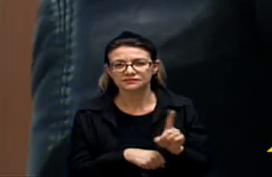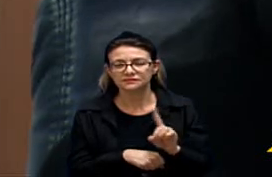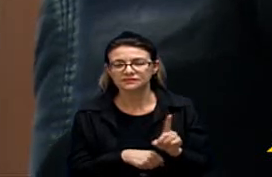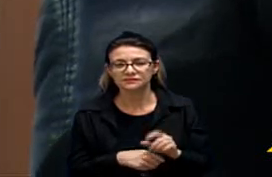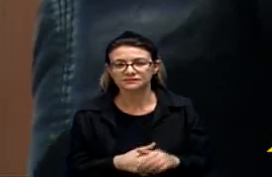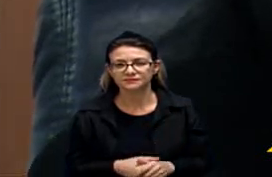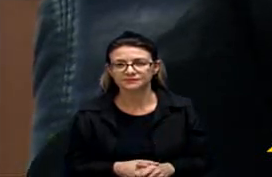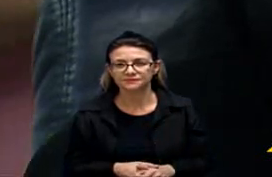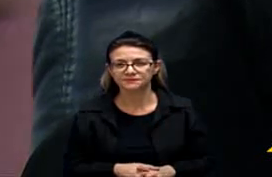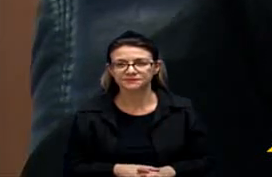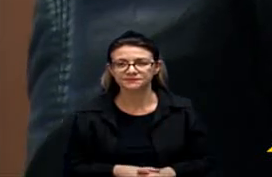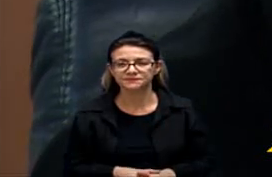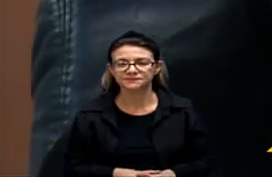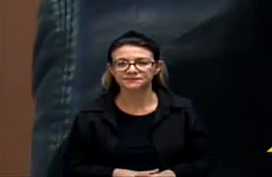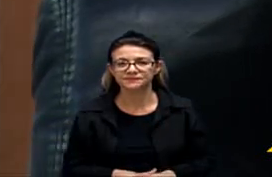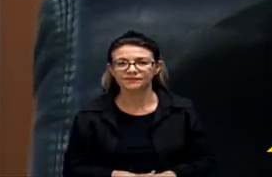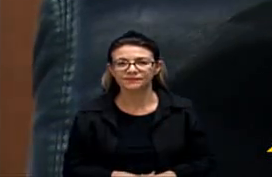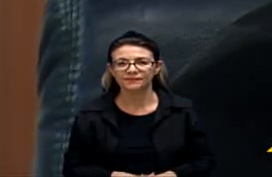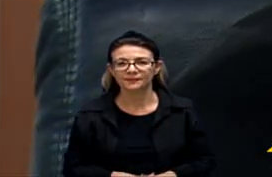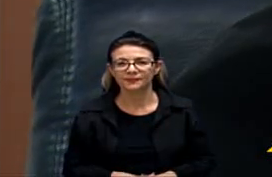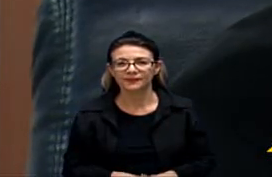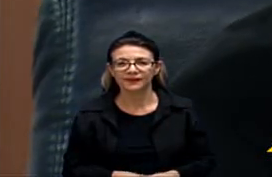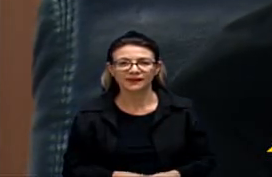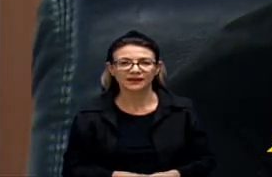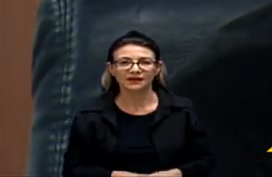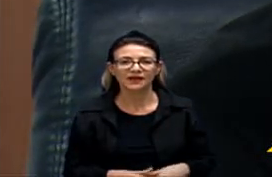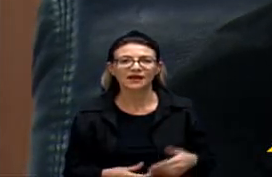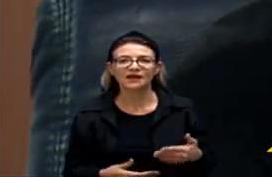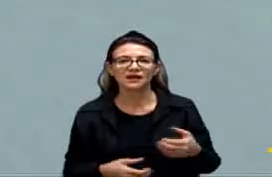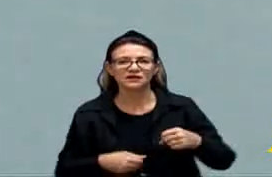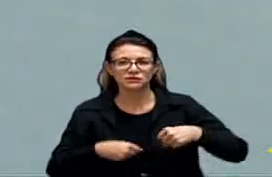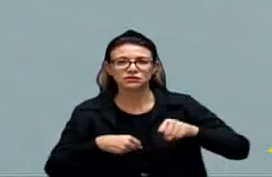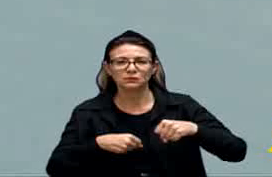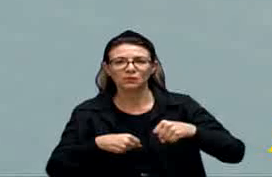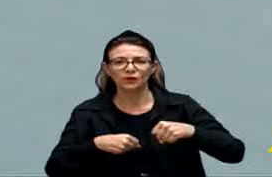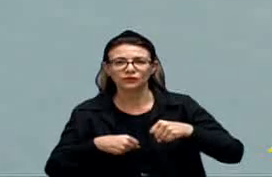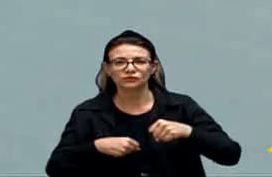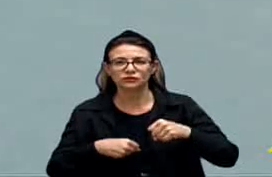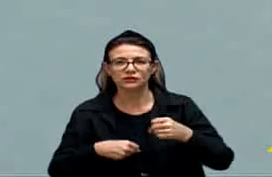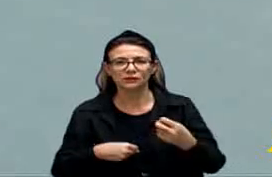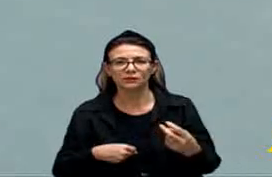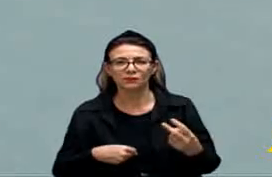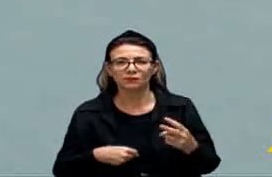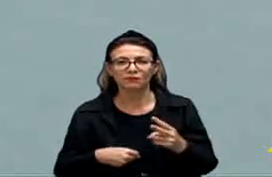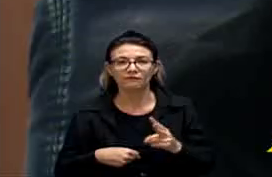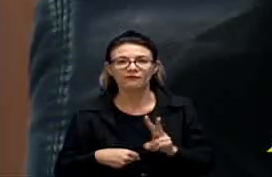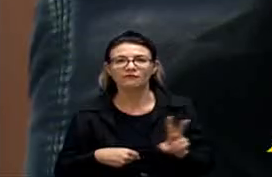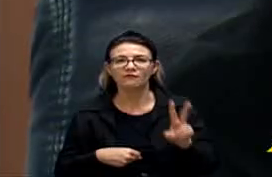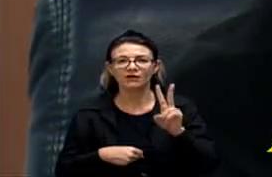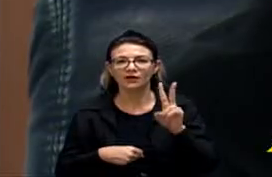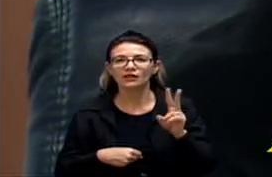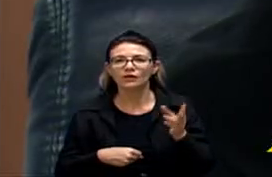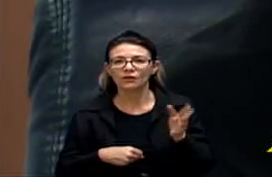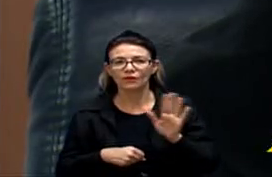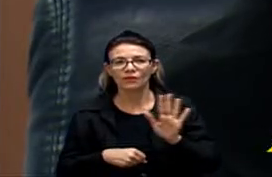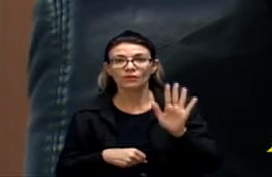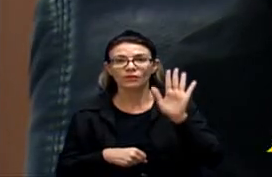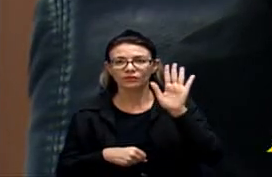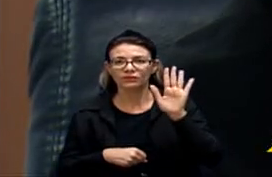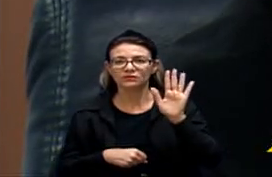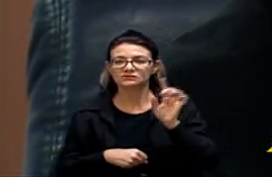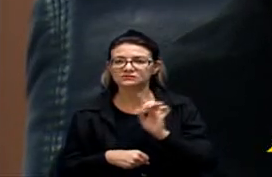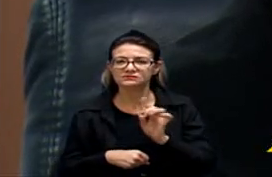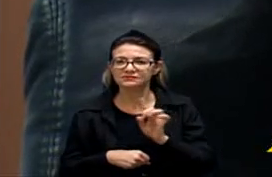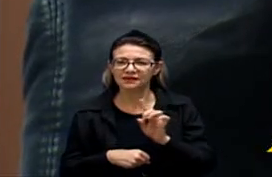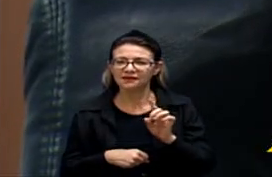aquelas motos Cara você não viê os cara fazendo barulho com aquelas motos Claro que ele só quer passear Geralmente quem quer fazer barulho quem quer chamar atenção